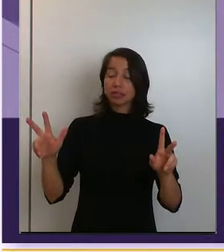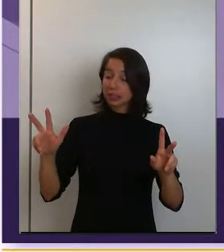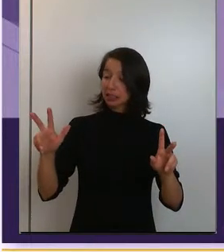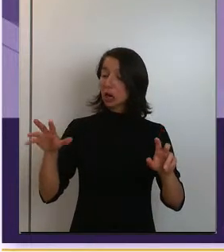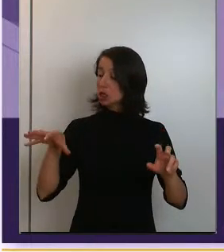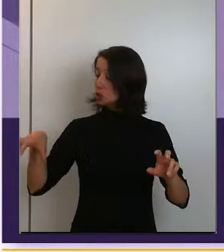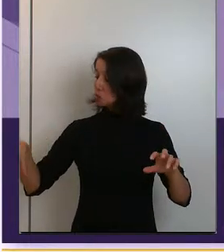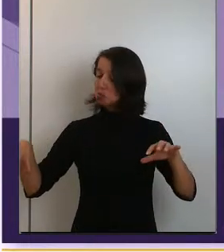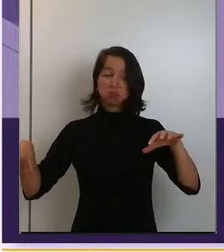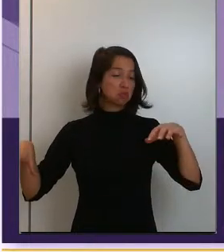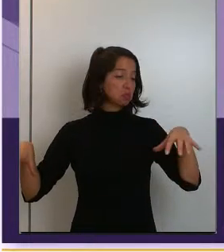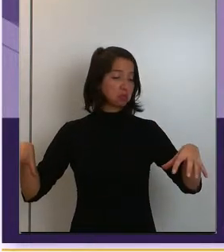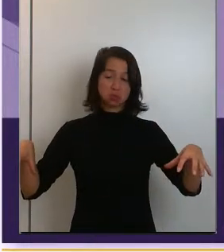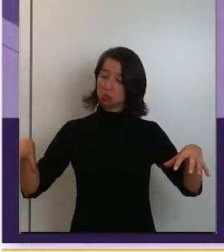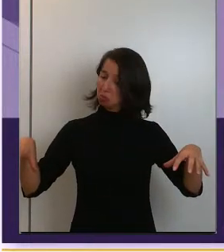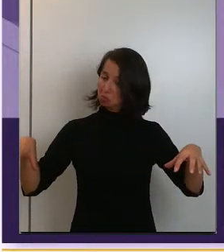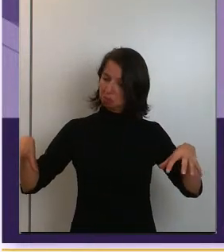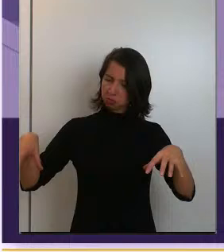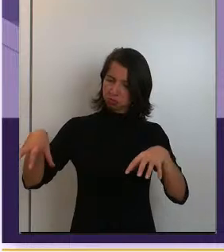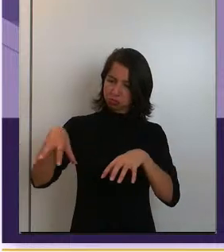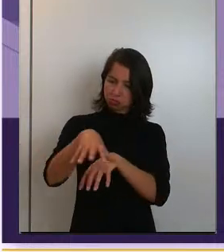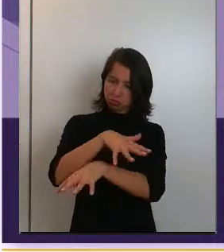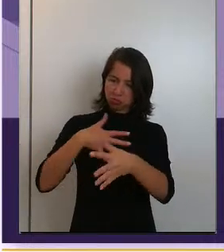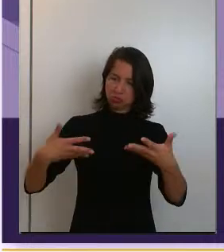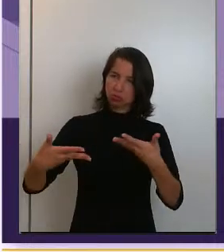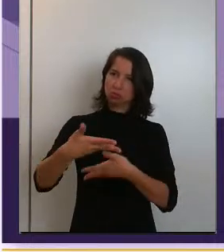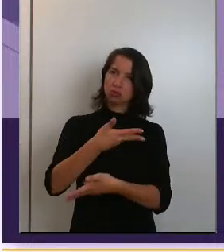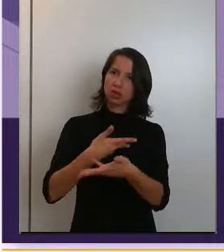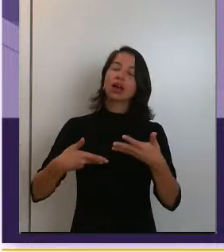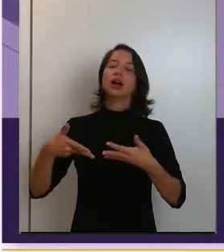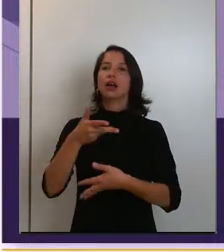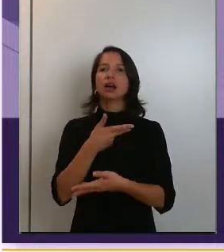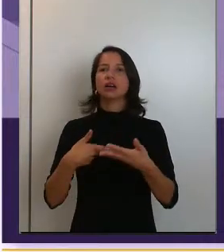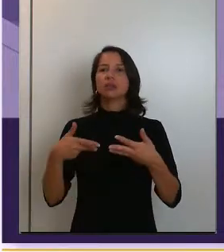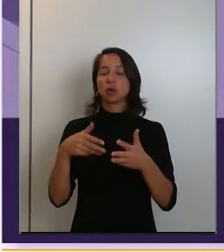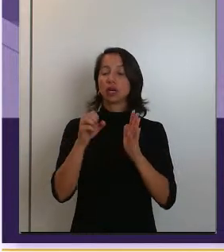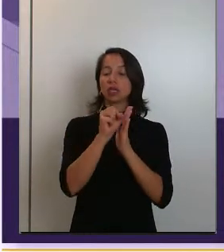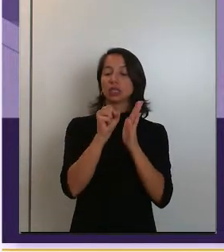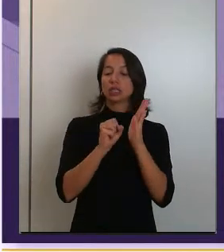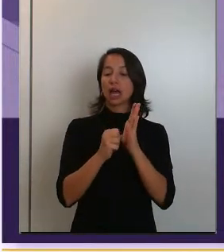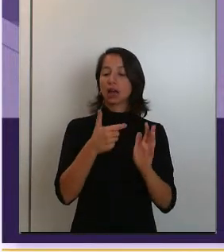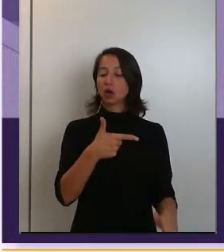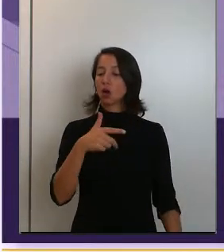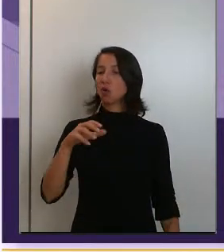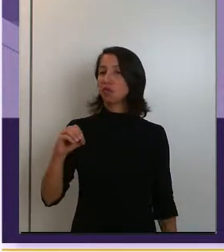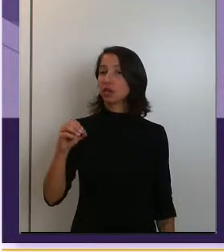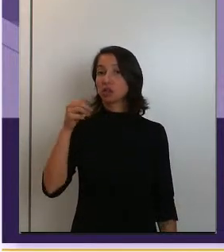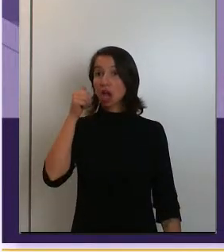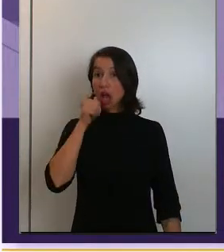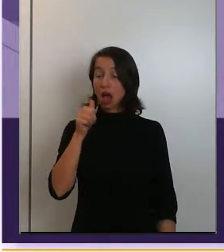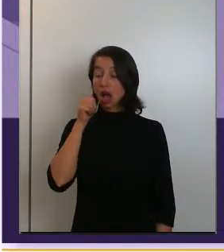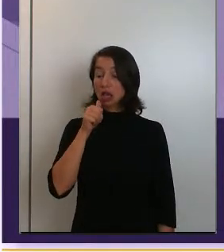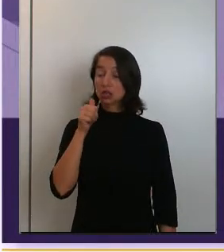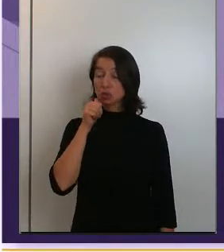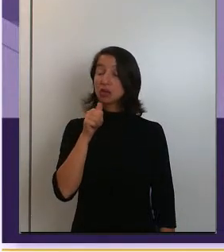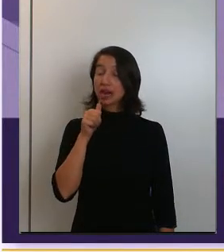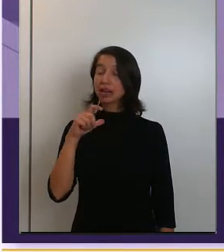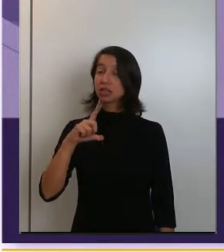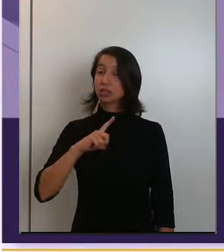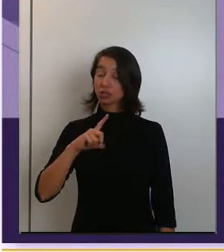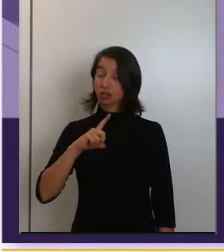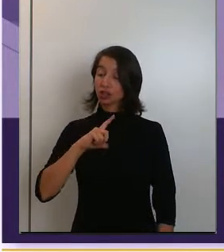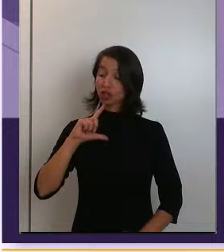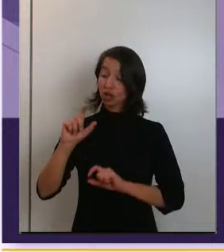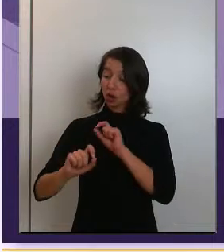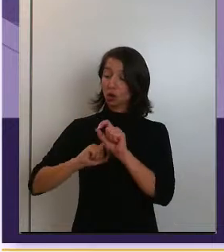pouco esse modelo homem provedor e mulher cuidadora. Por quê? A partir do século XX, as mulheres passaram a contar com